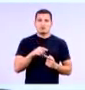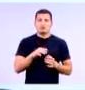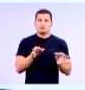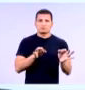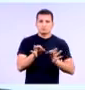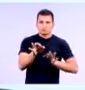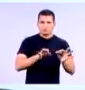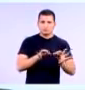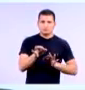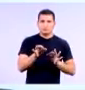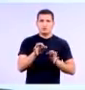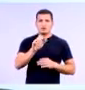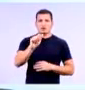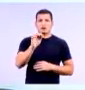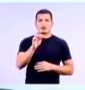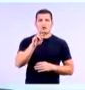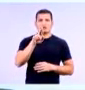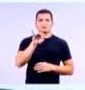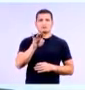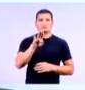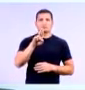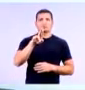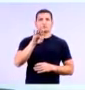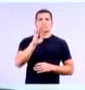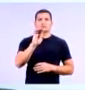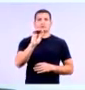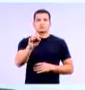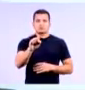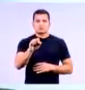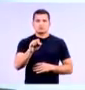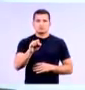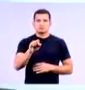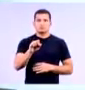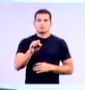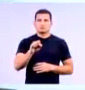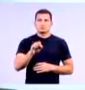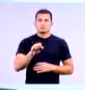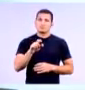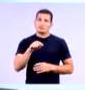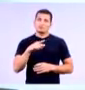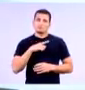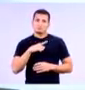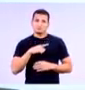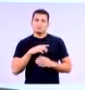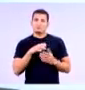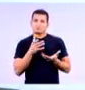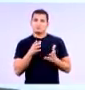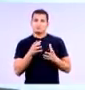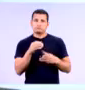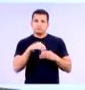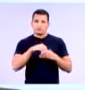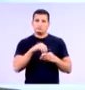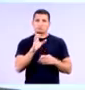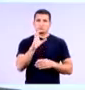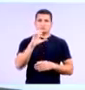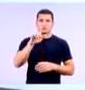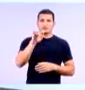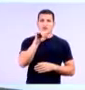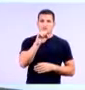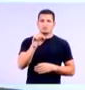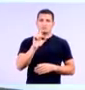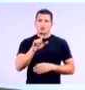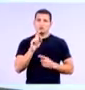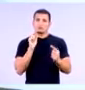os atributos, né? São os métodos fazem parte da classe, mas o objetivo deles é basicamente manipular